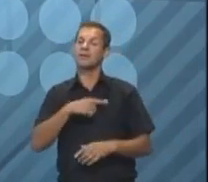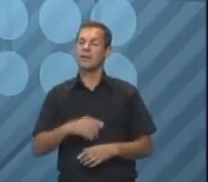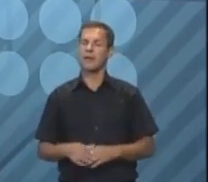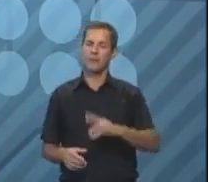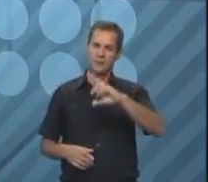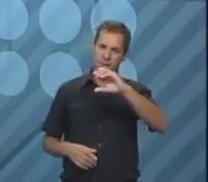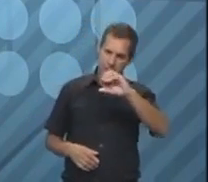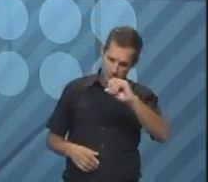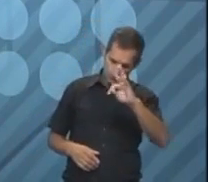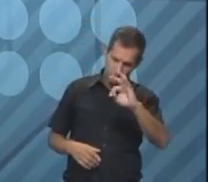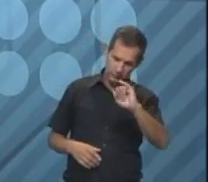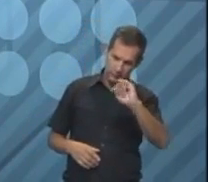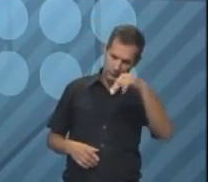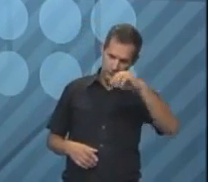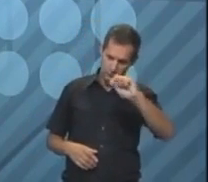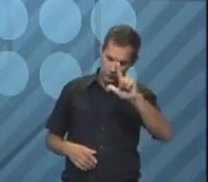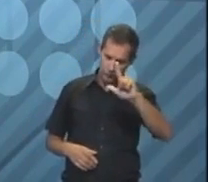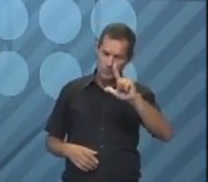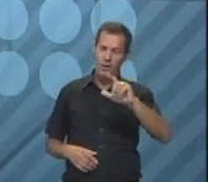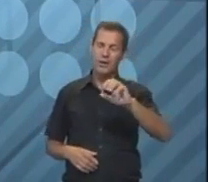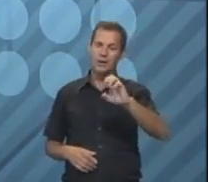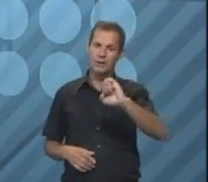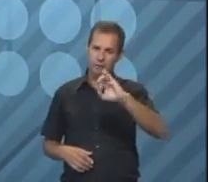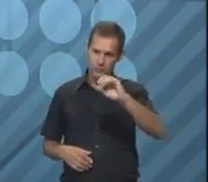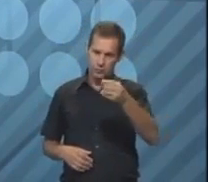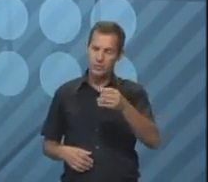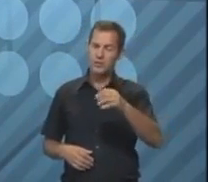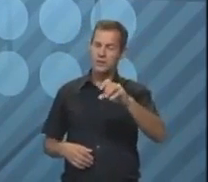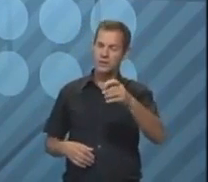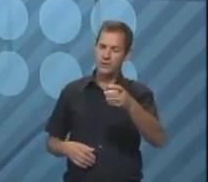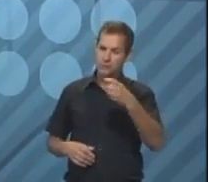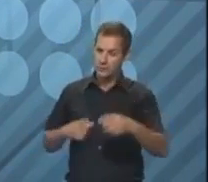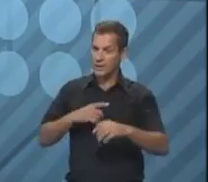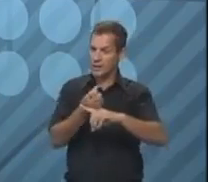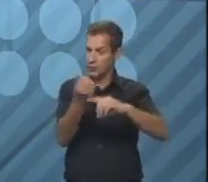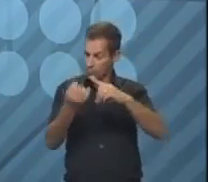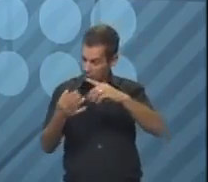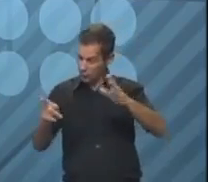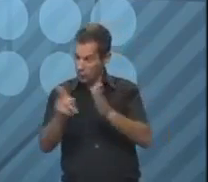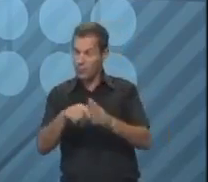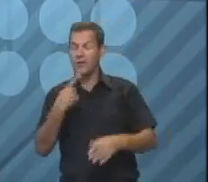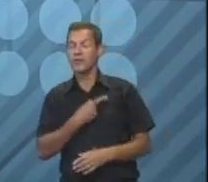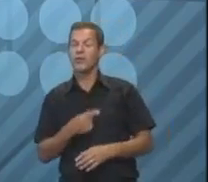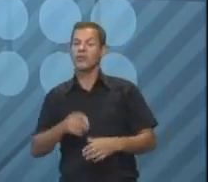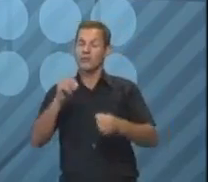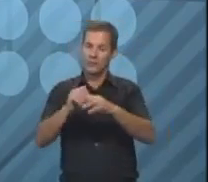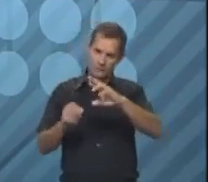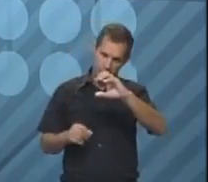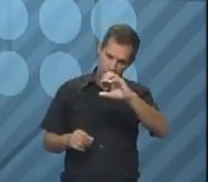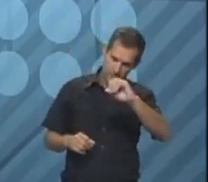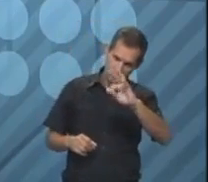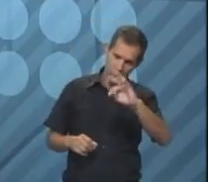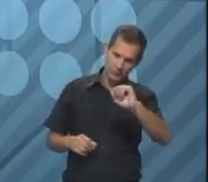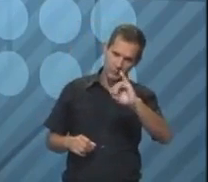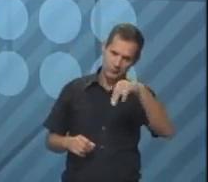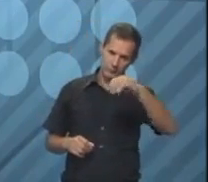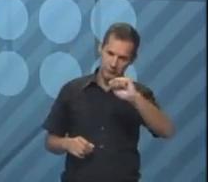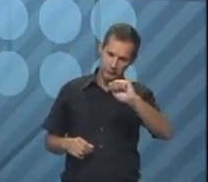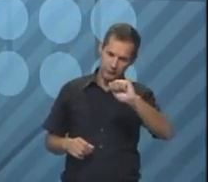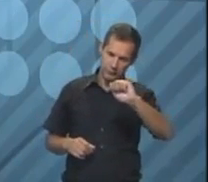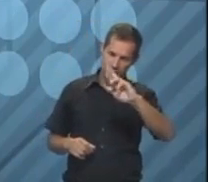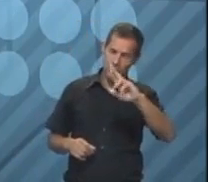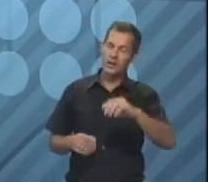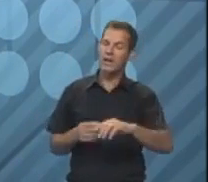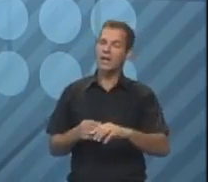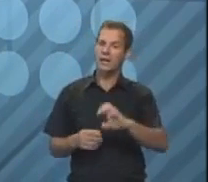que rotacionar em torno do eixo X, nós vamos integrar um tipo de função. Se nós vamos rotacionar em torno do eixo Y, nós